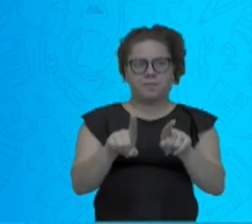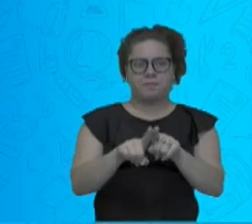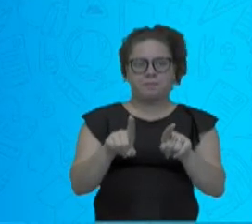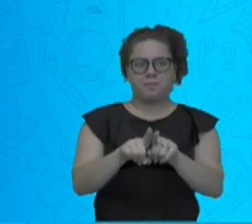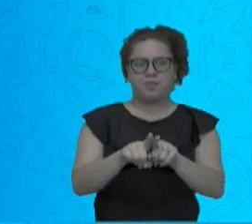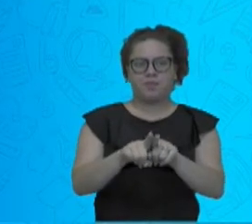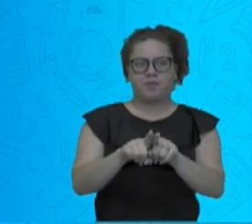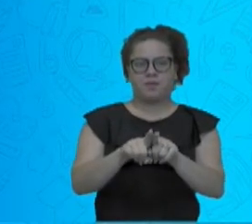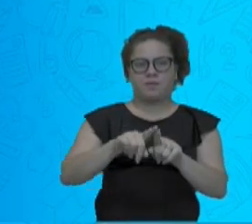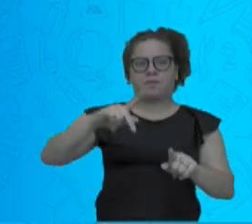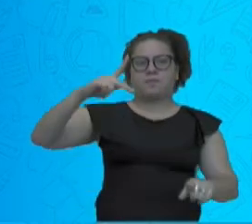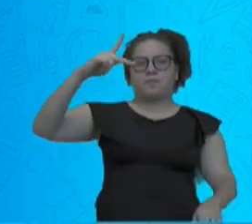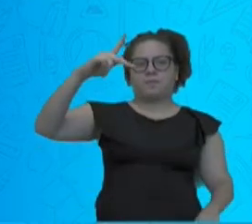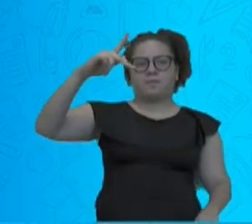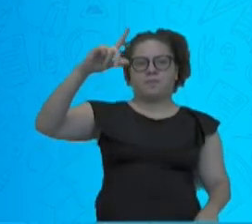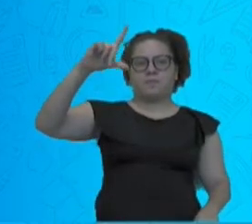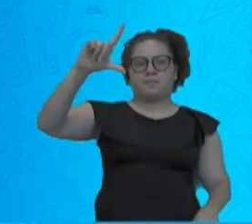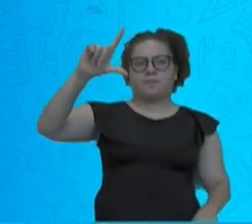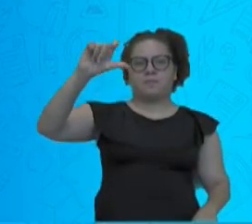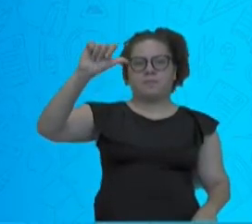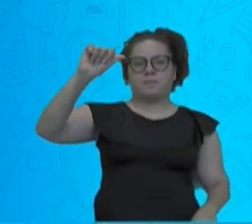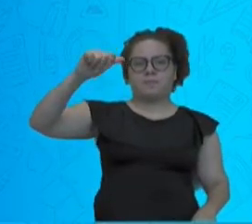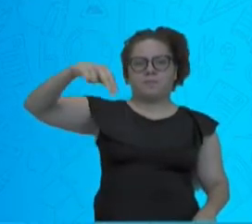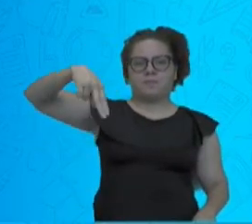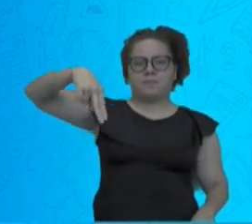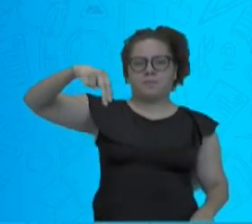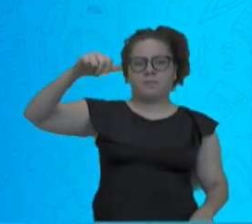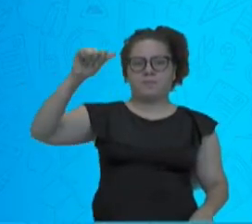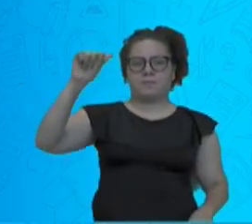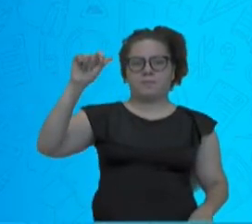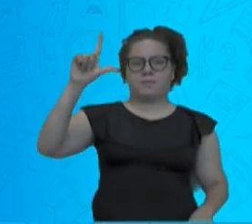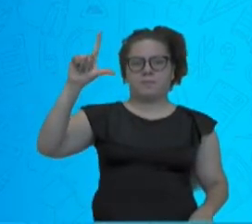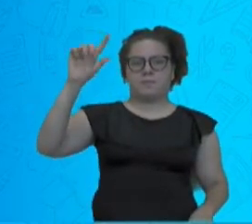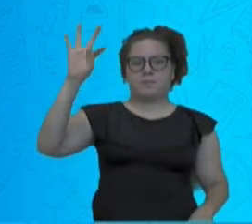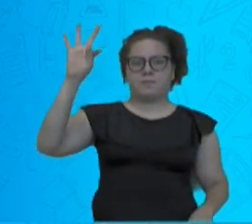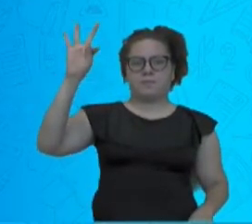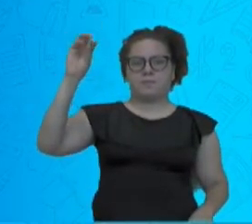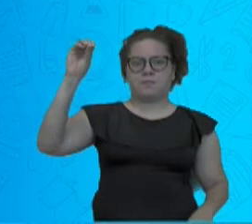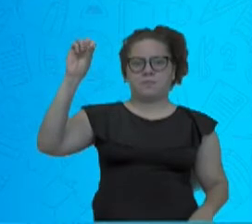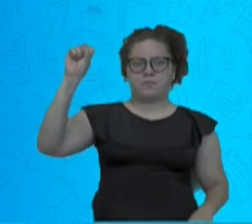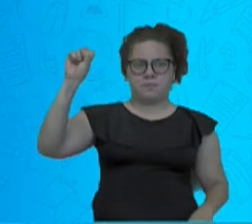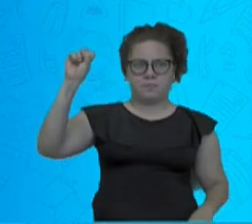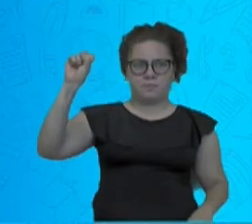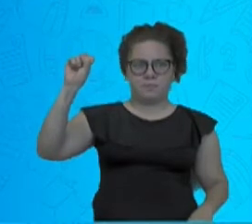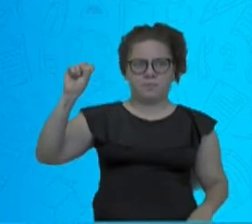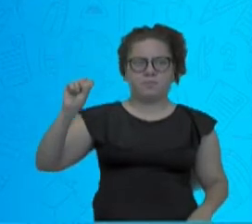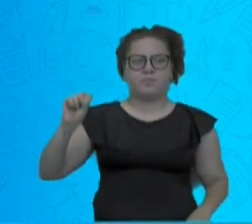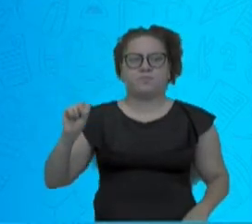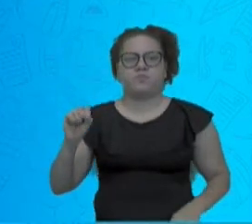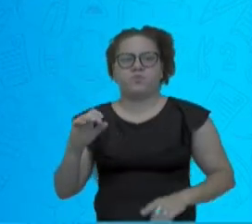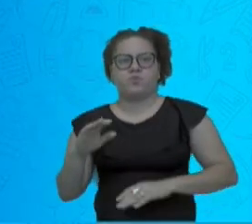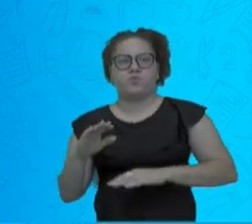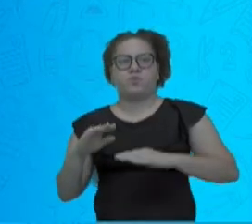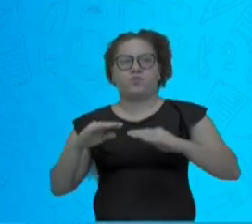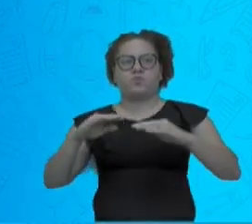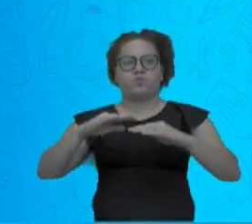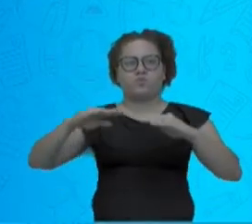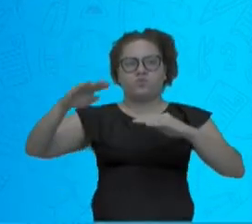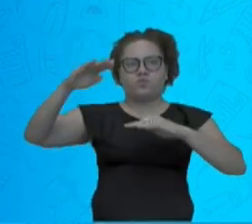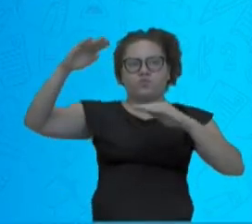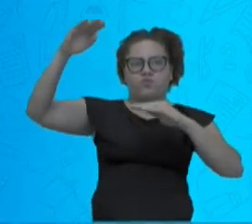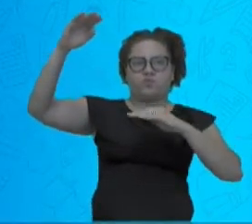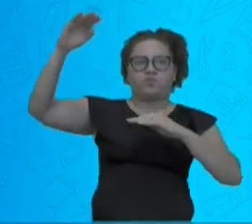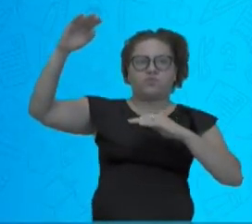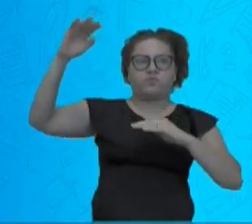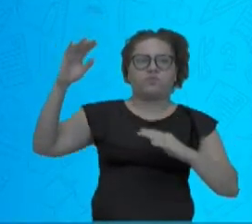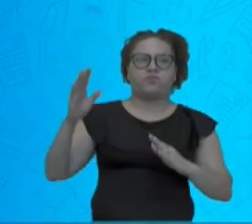os planaltos, chamados de platôs. São terrenos elevados que não